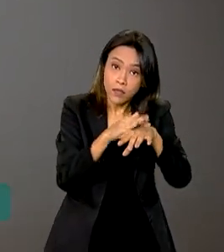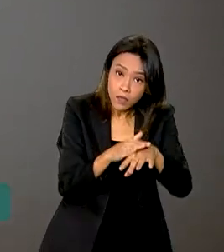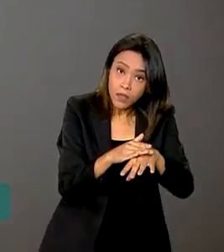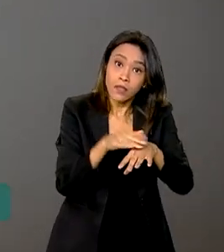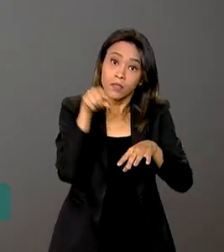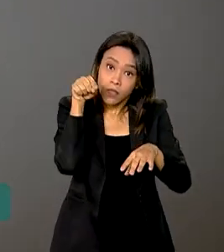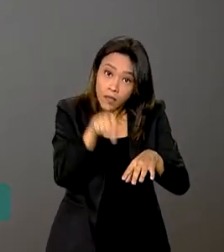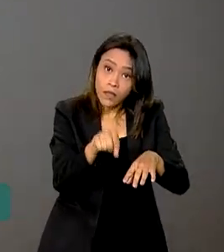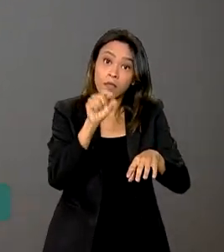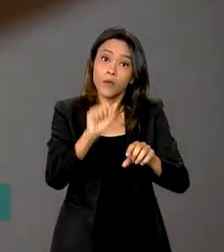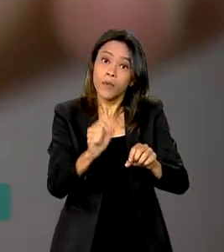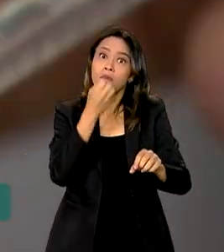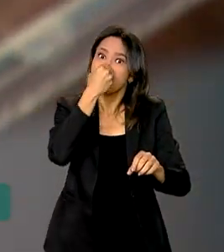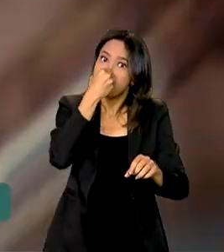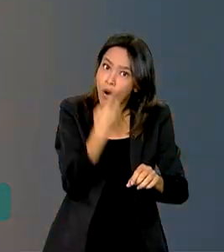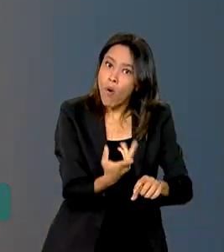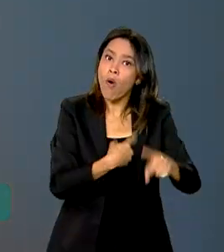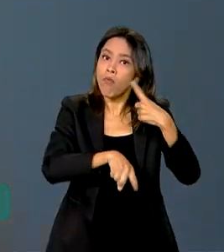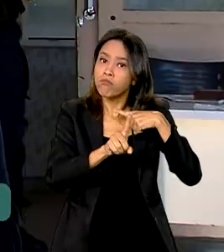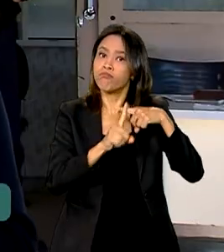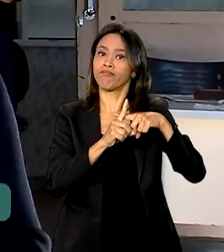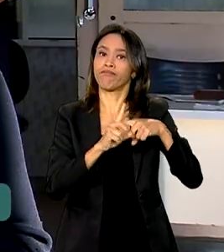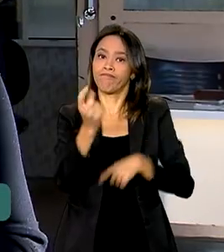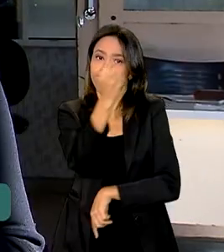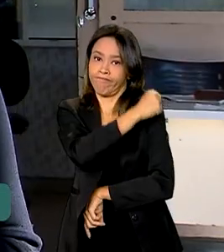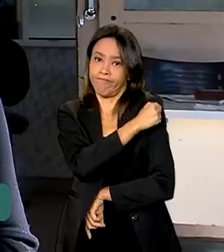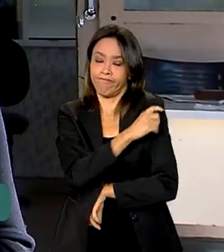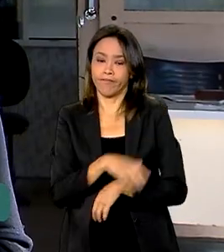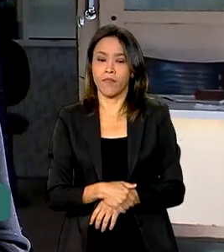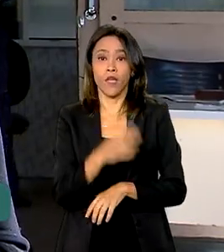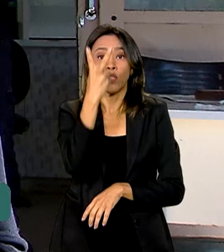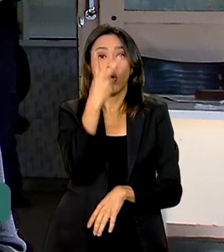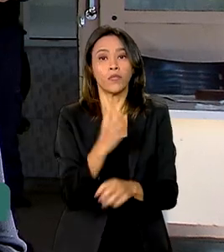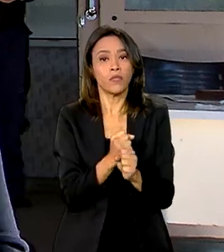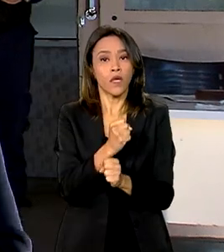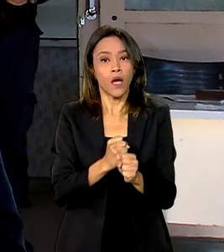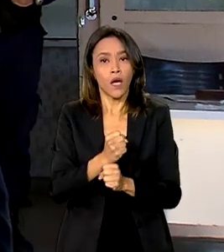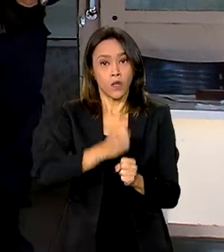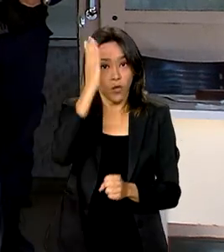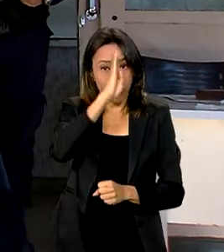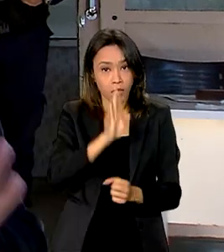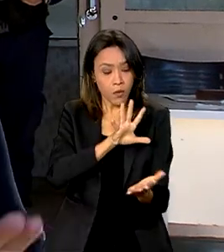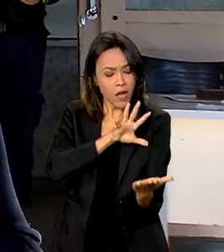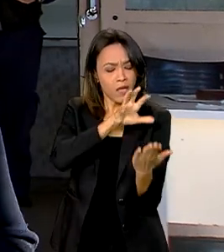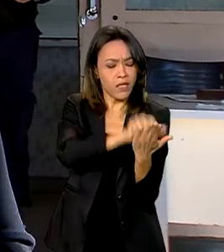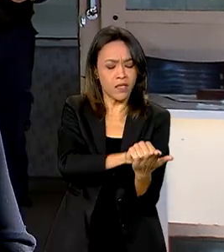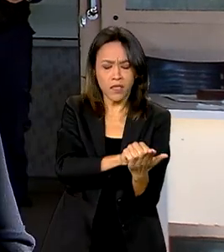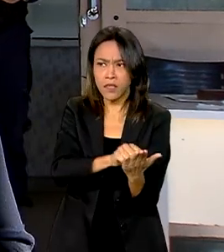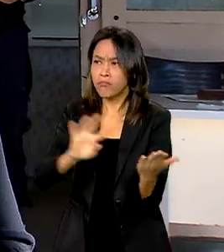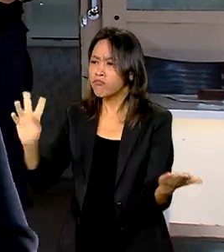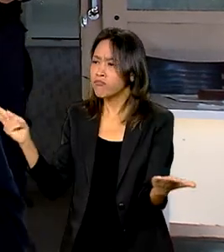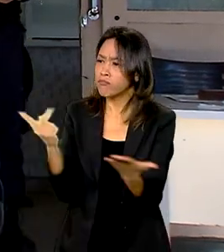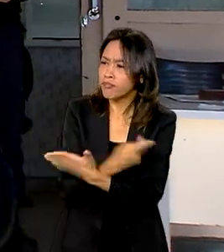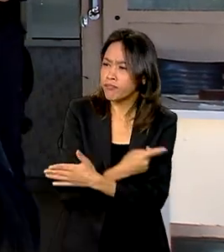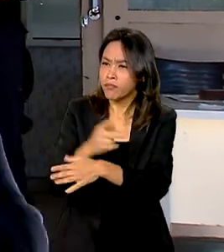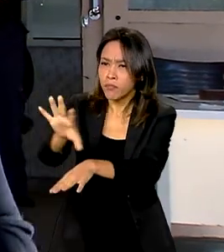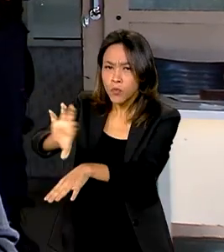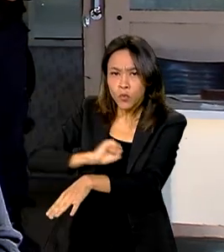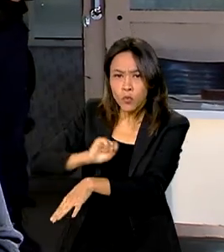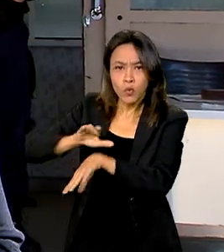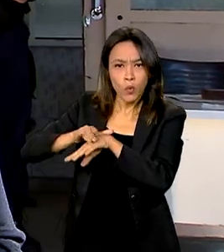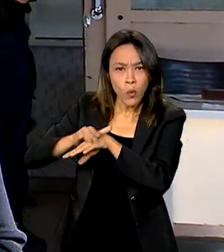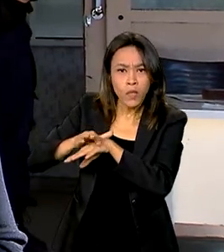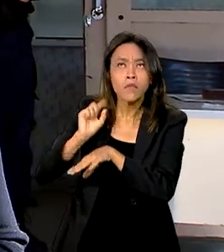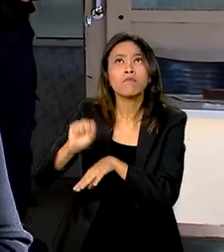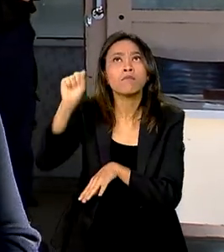vem trazendo bons resultados. Há 2 anos, o Brasil não registra nenhum caso de sarampo em todo o